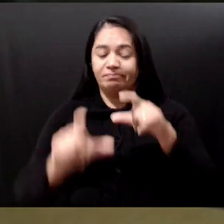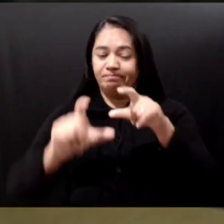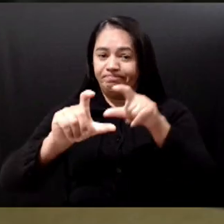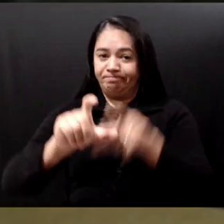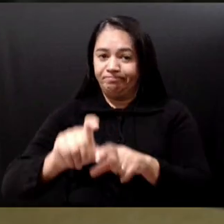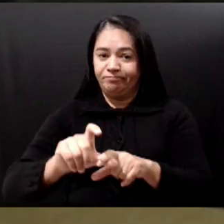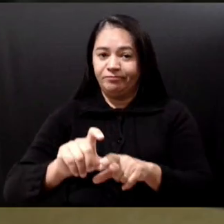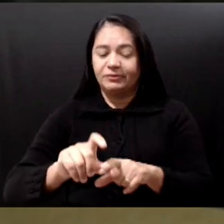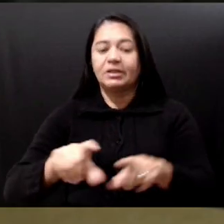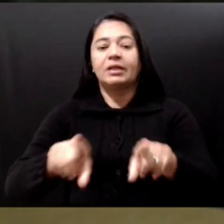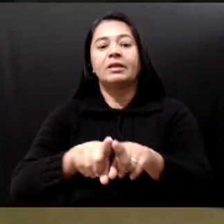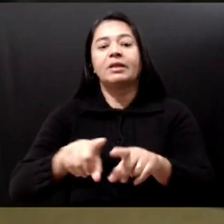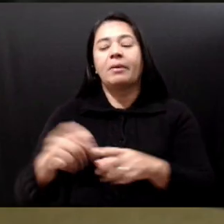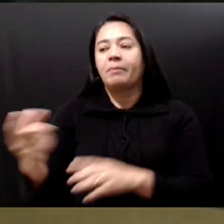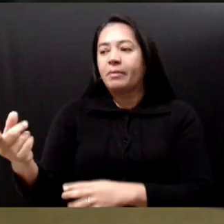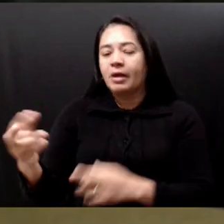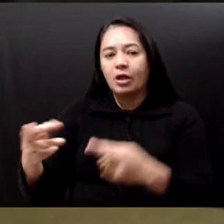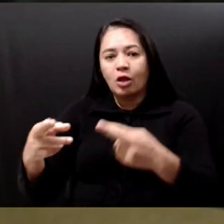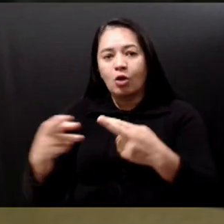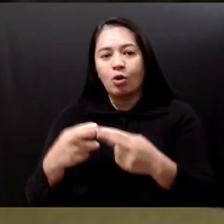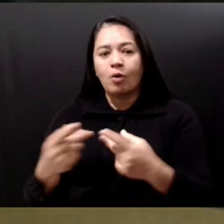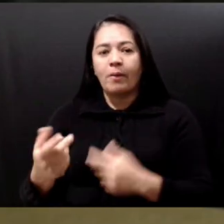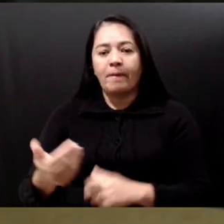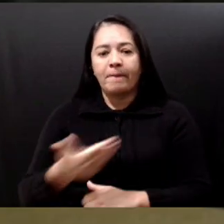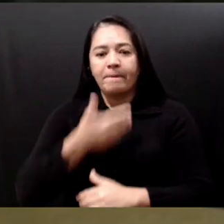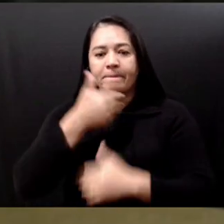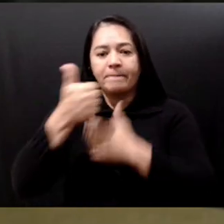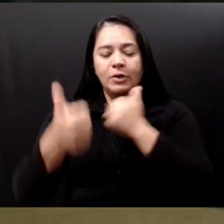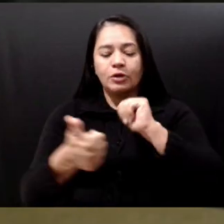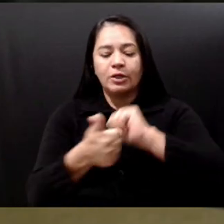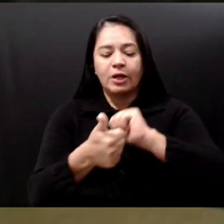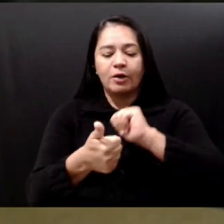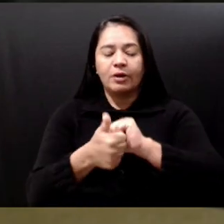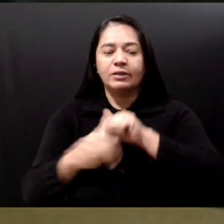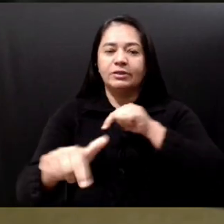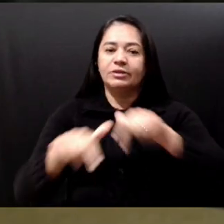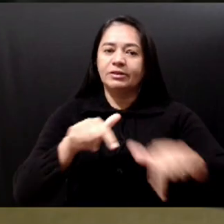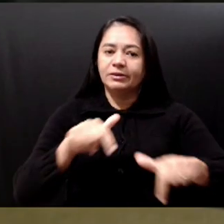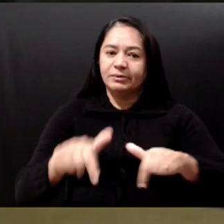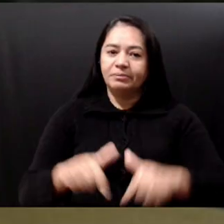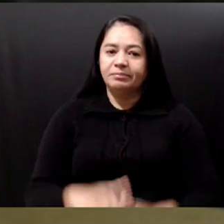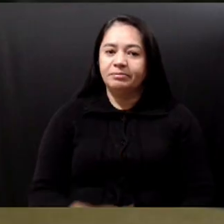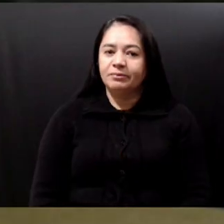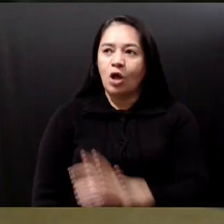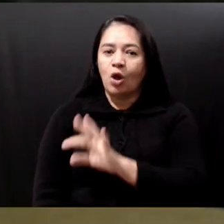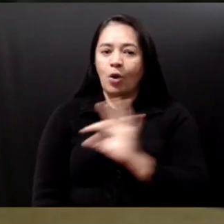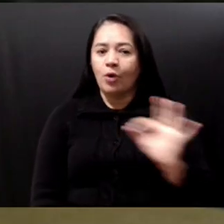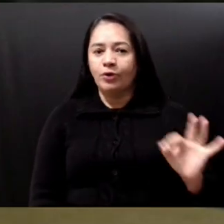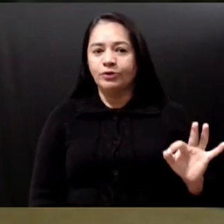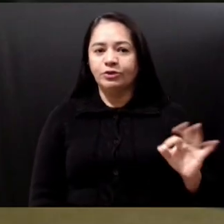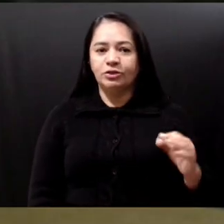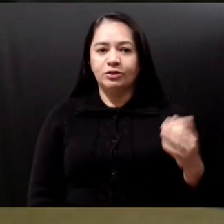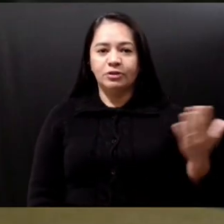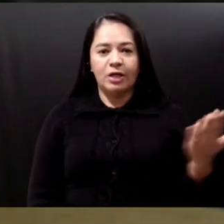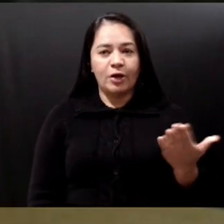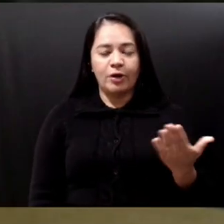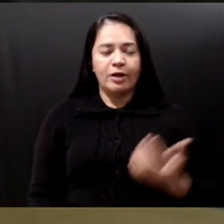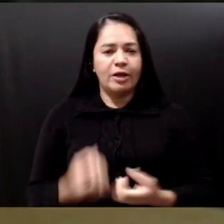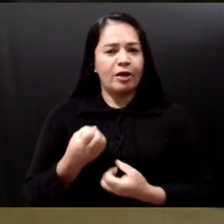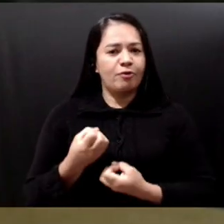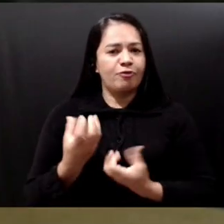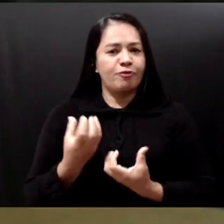e melhorando a qualidade dos serviços prestados. Muito bem, agora nós vamos com uma informação